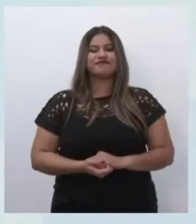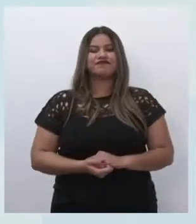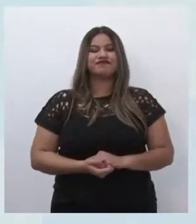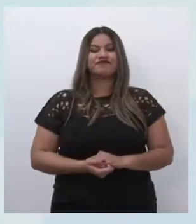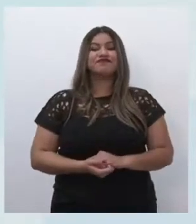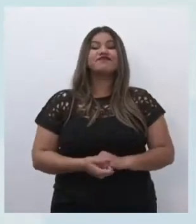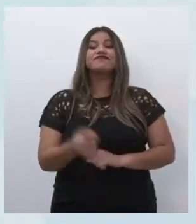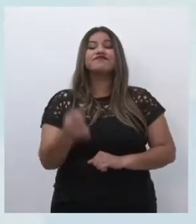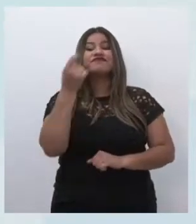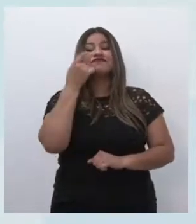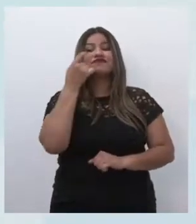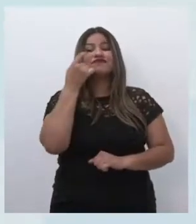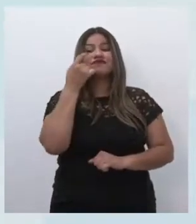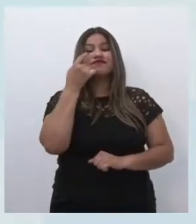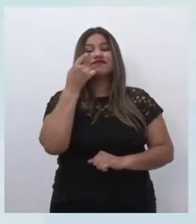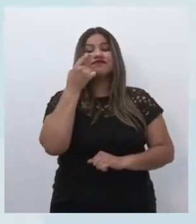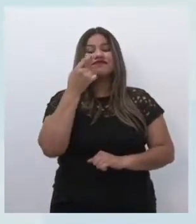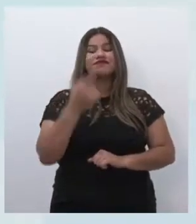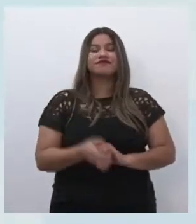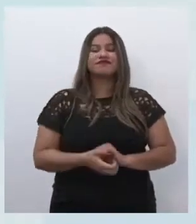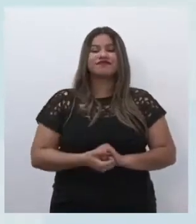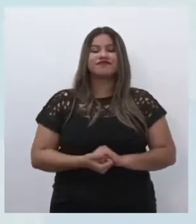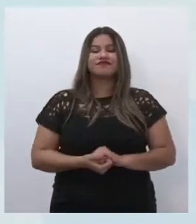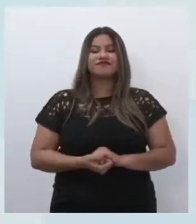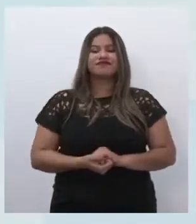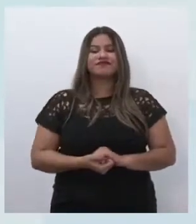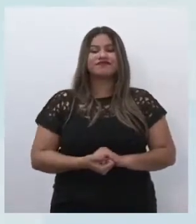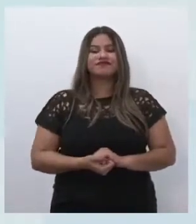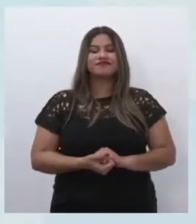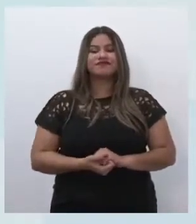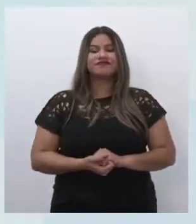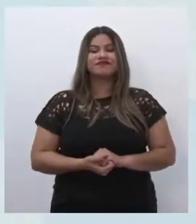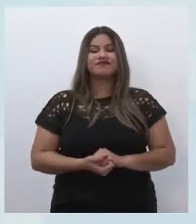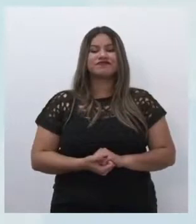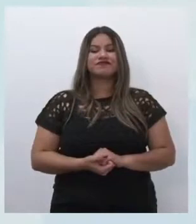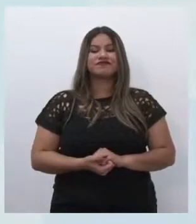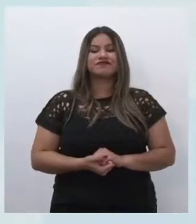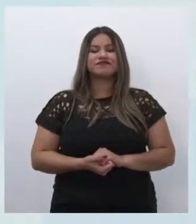Vamos conferir, então. Próximo slide, por gentileza.